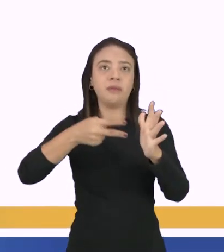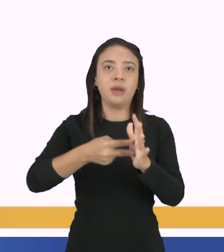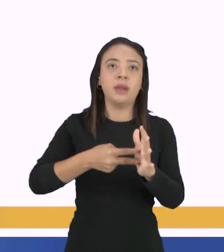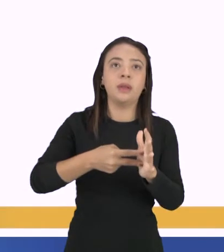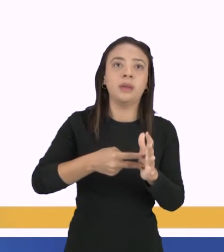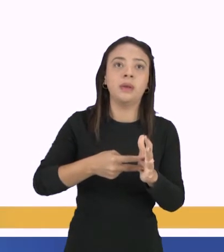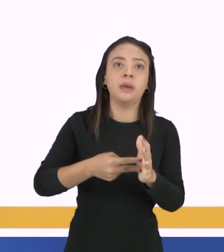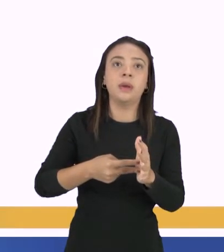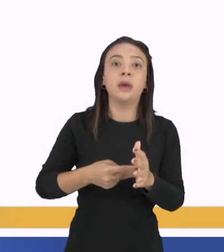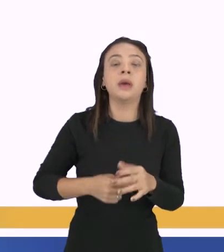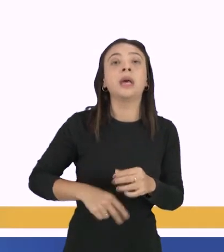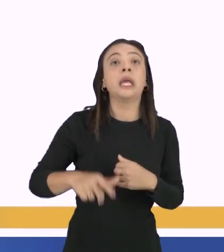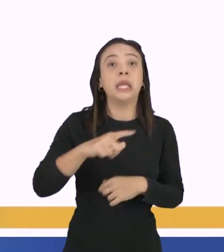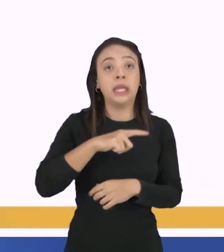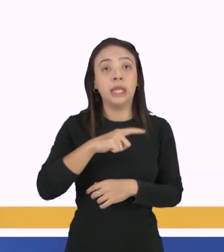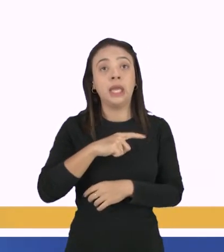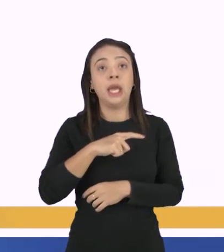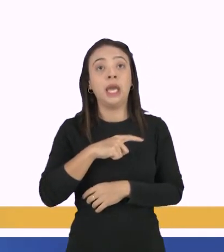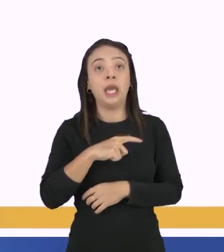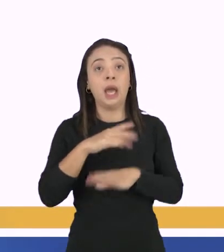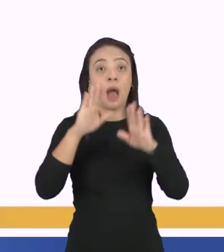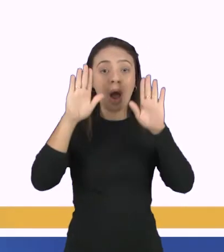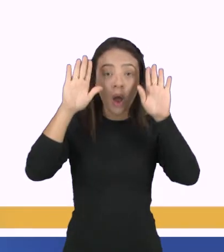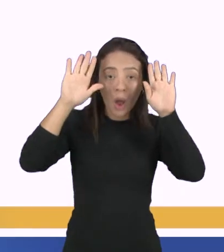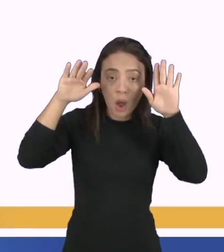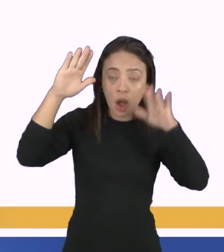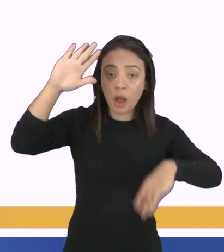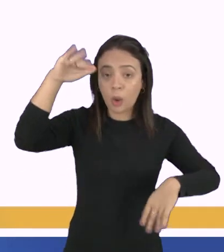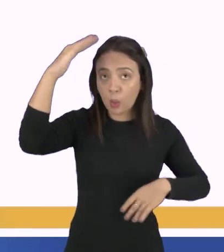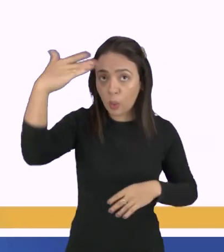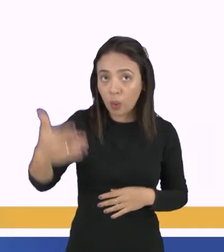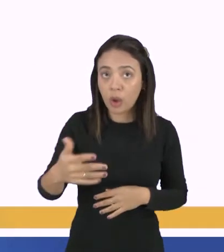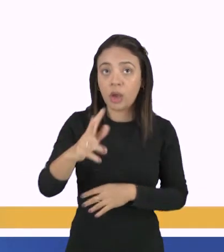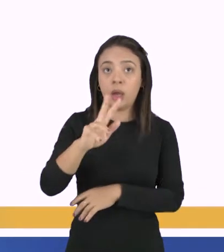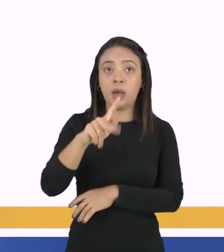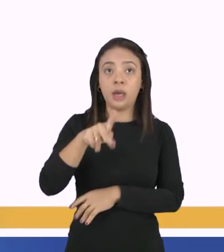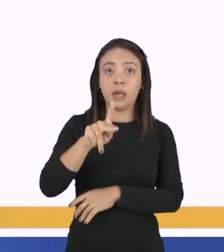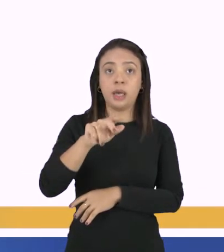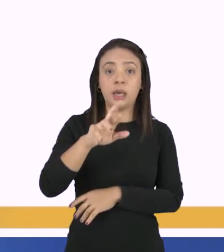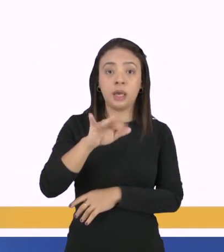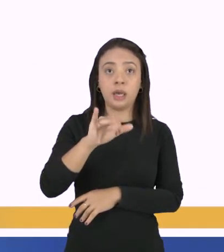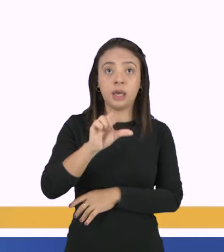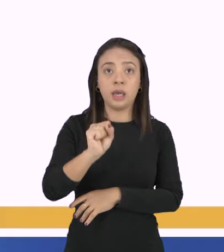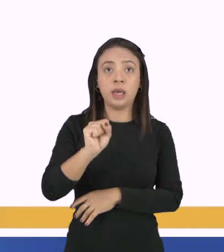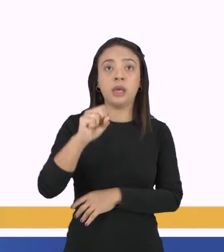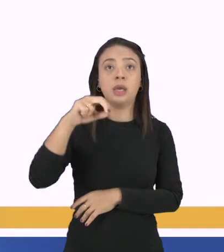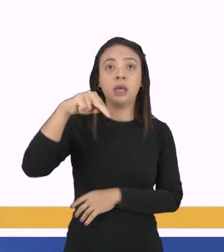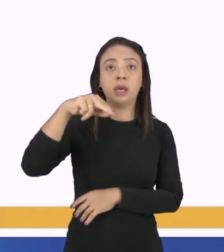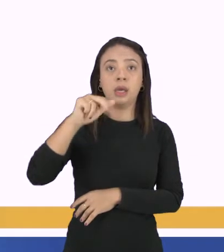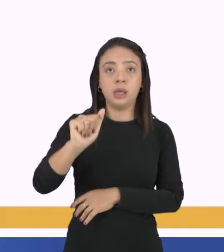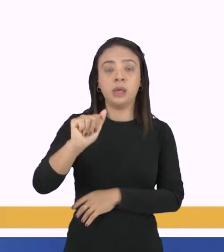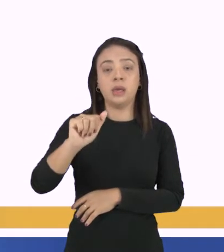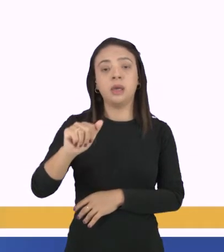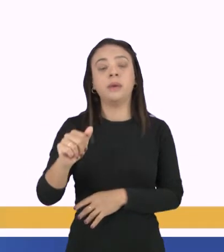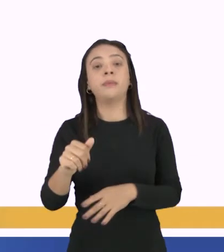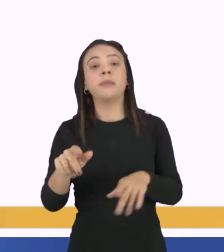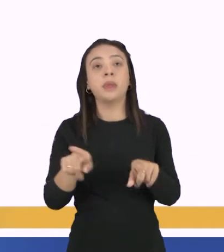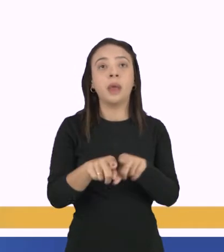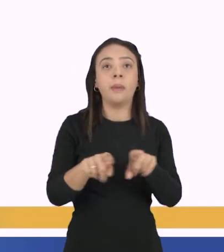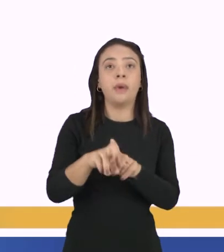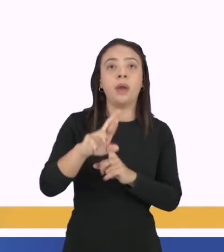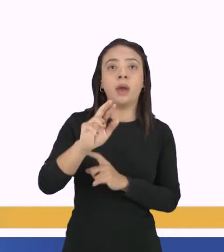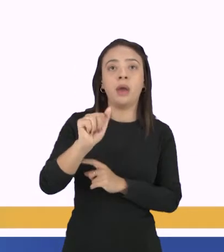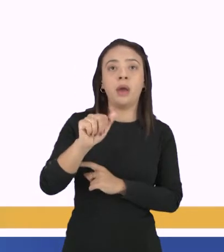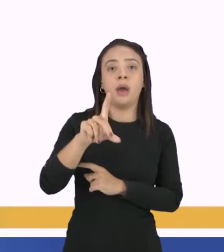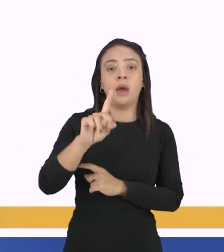de Krishna e Radha. Segundo essa crença, Krishna amava Radha, mas se sentia mal por conta da diferença